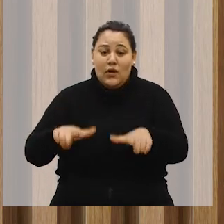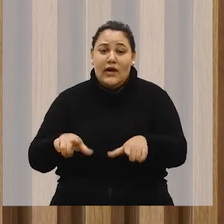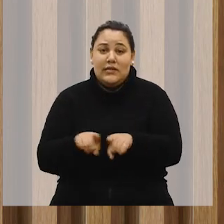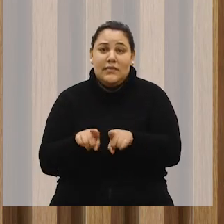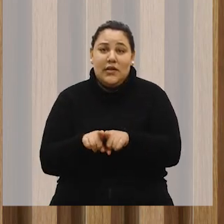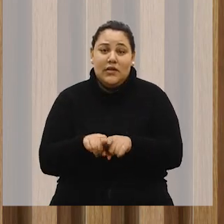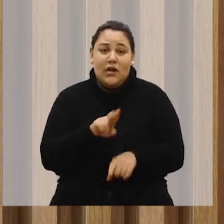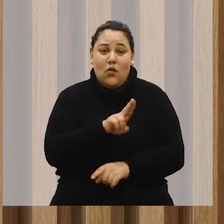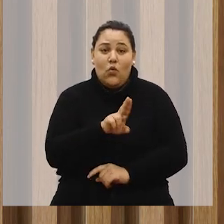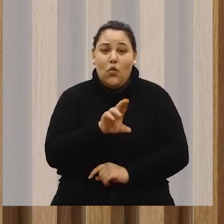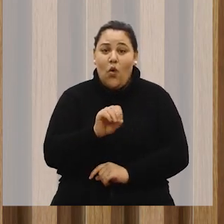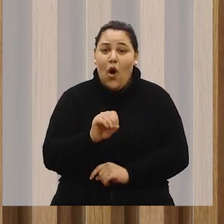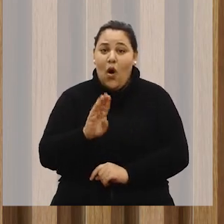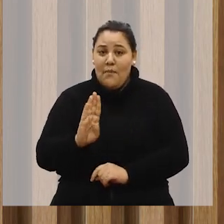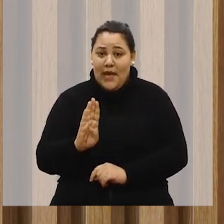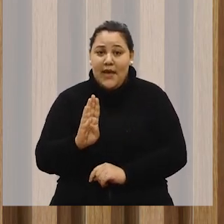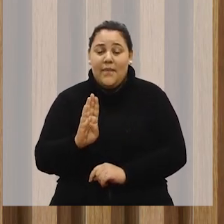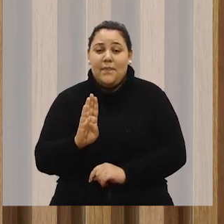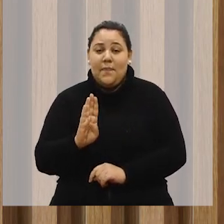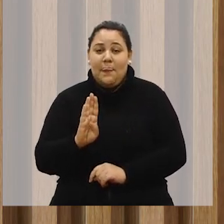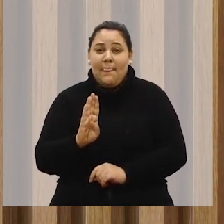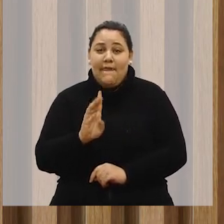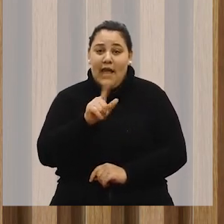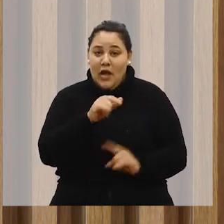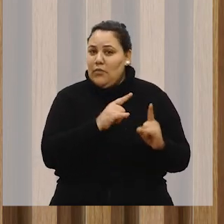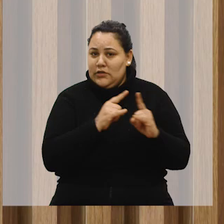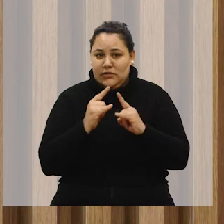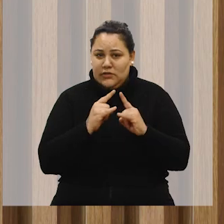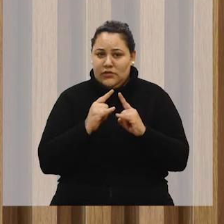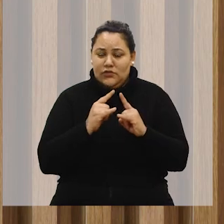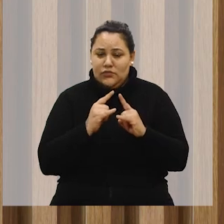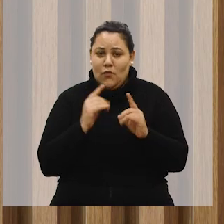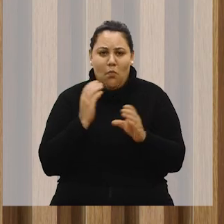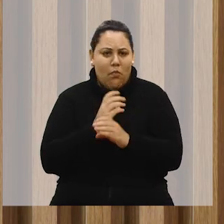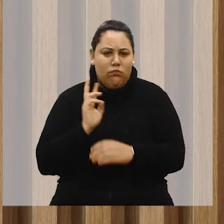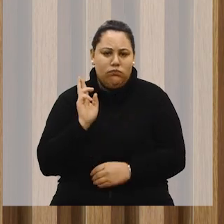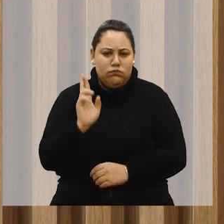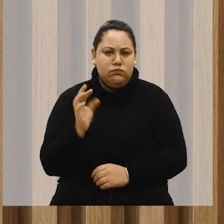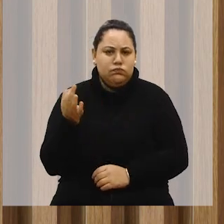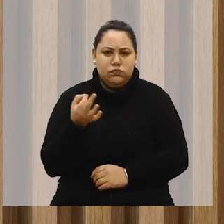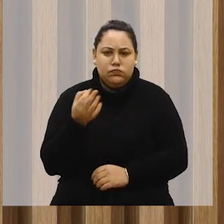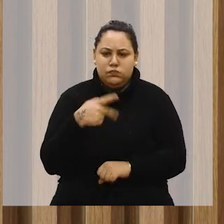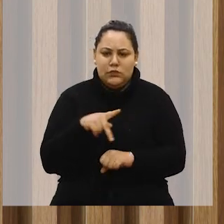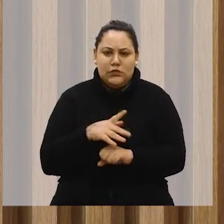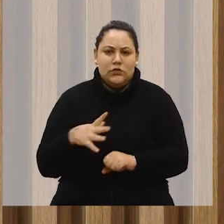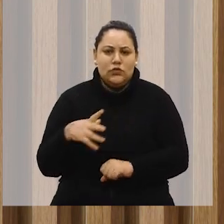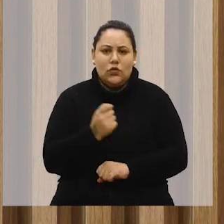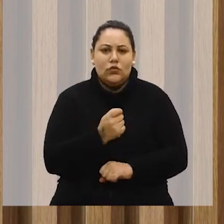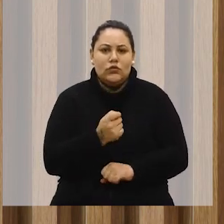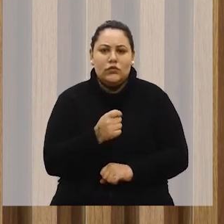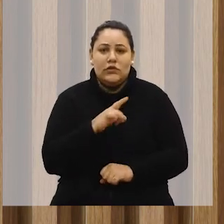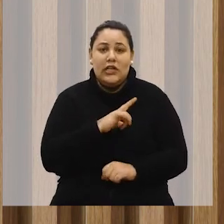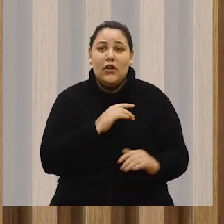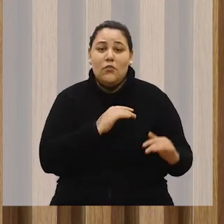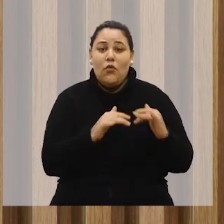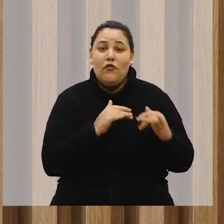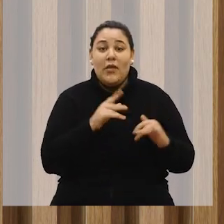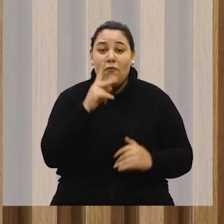OAB, por exemplo, né, que é uma entidade extremamente representativa no país todo, tem um movimento interno muito forte